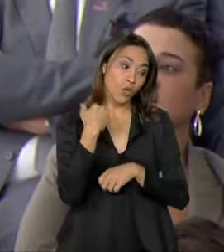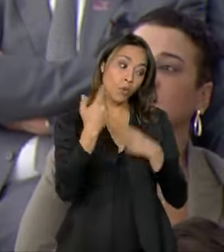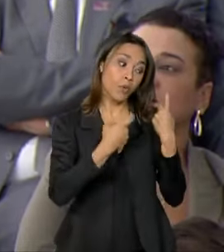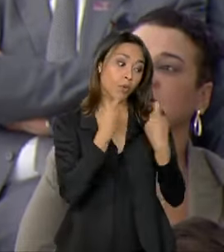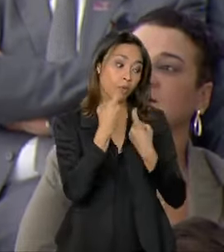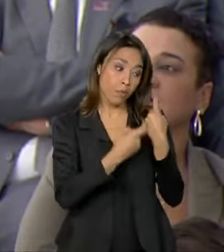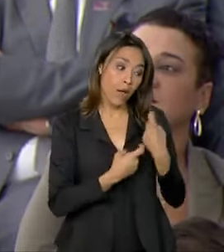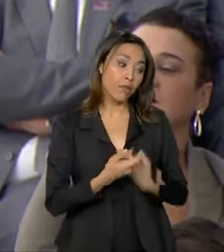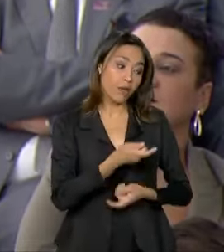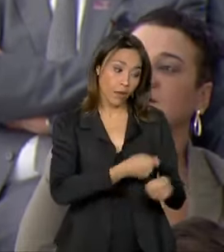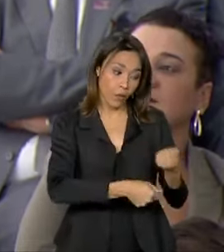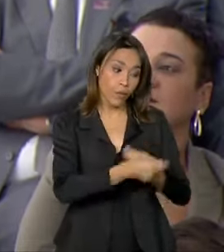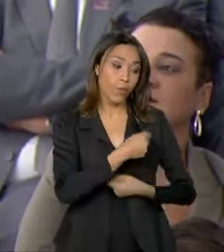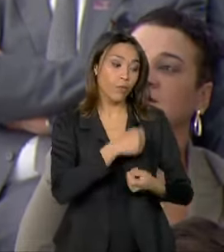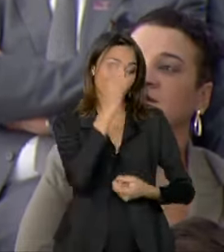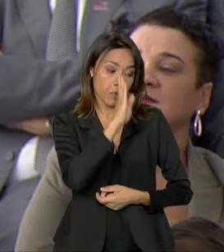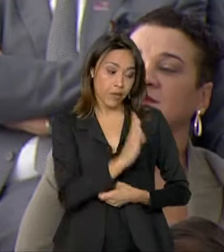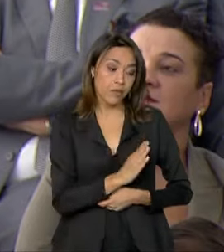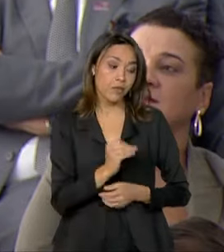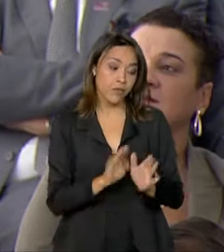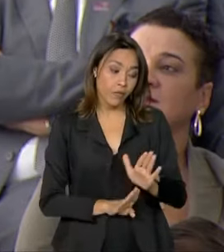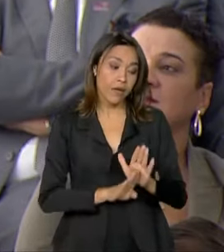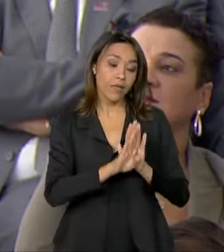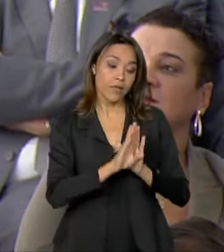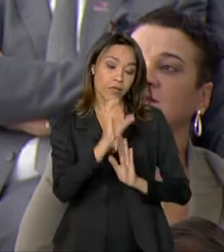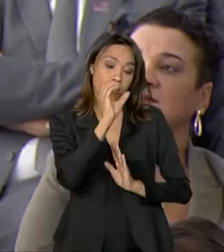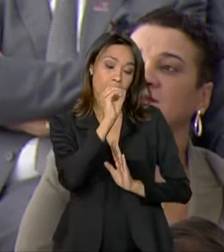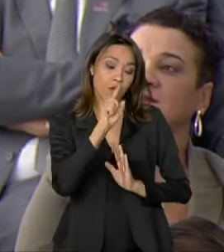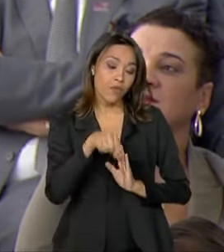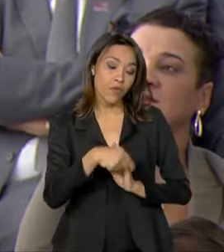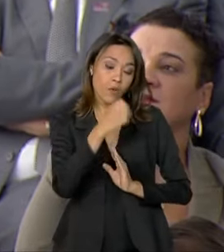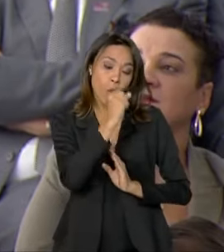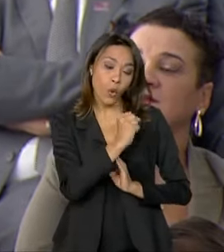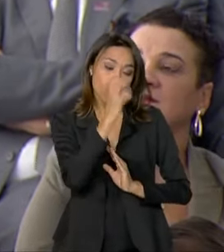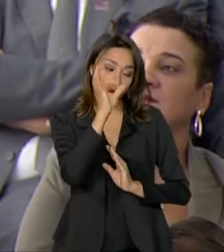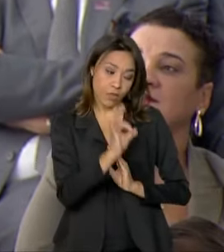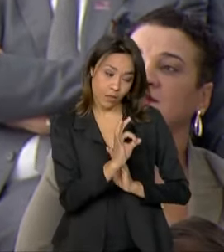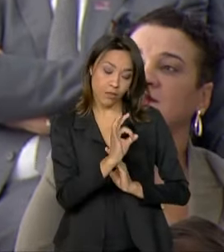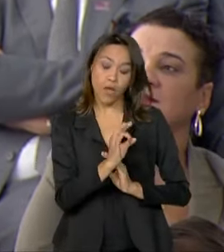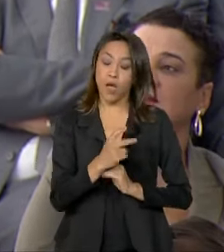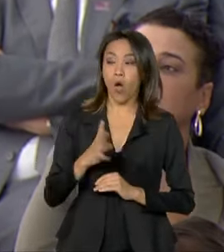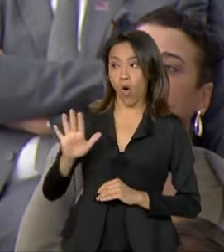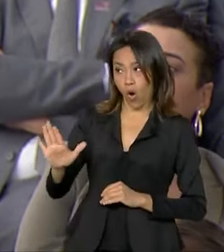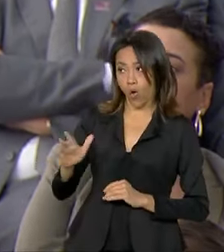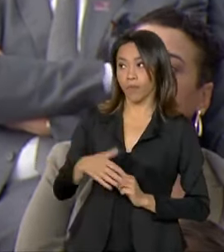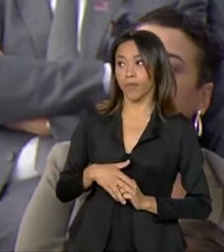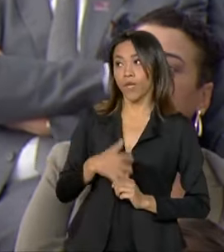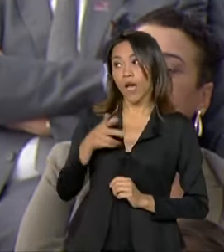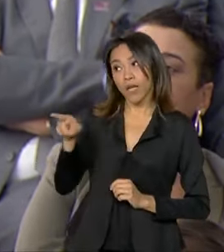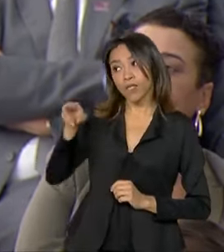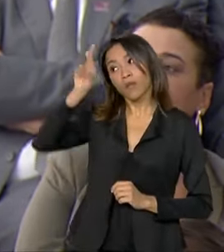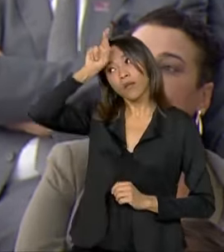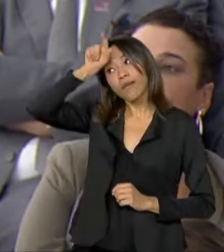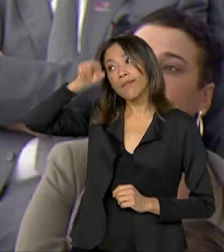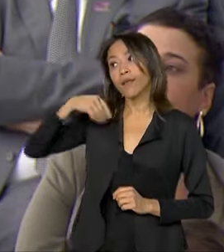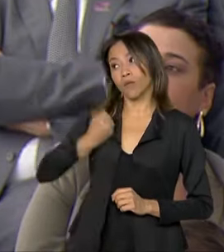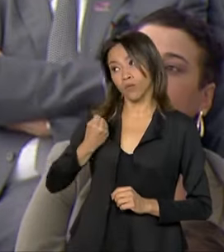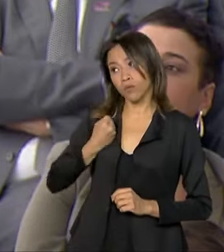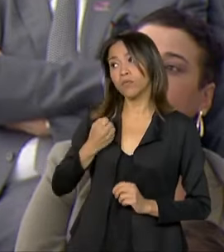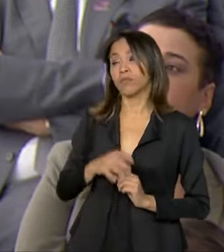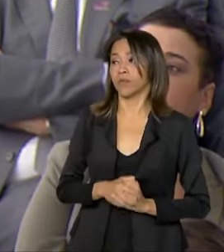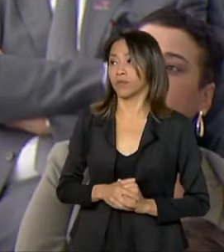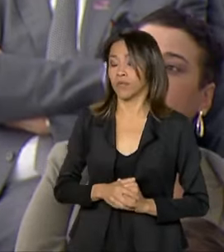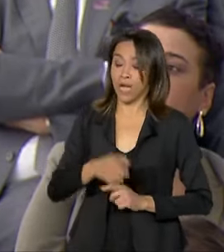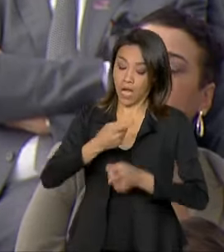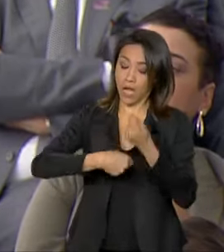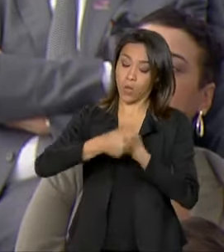vai crescer 0,8%. E eu falei: vou dizer para a senhora uma coisa, a senhora está enganada. A